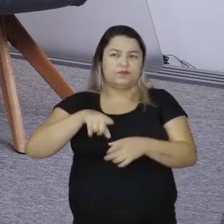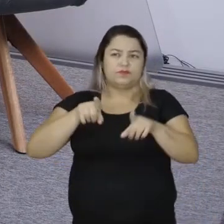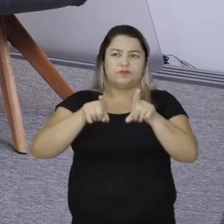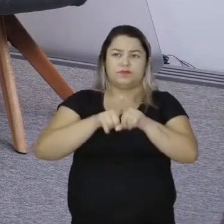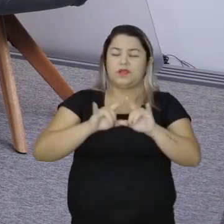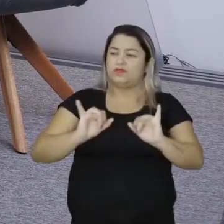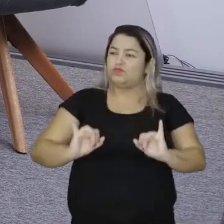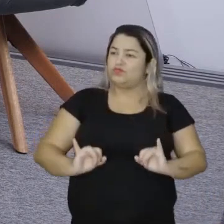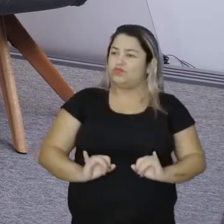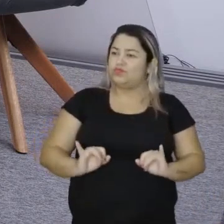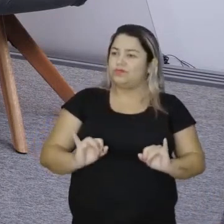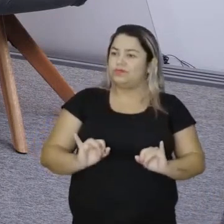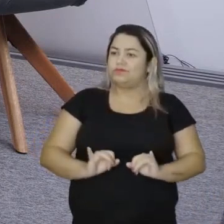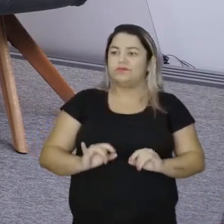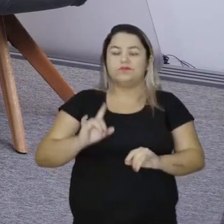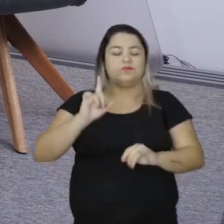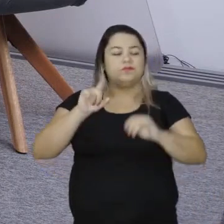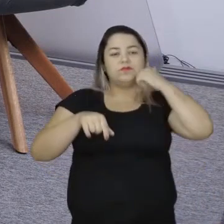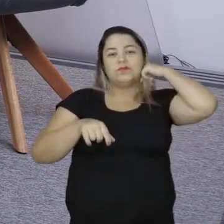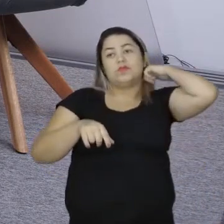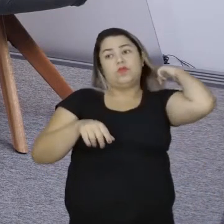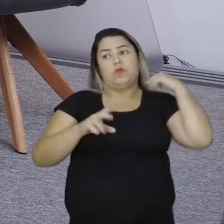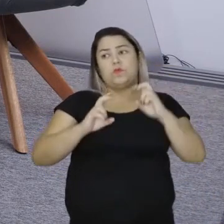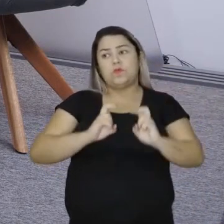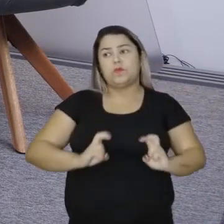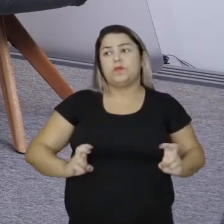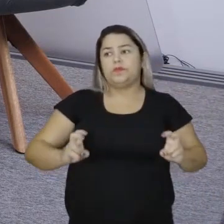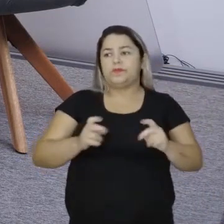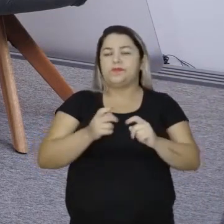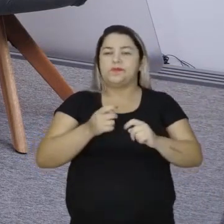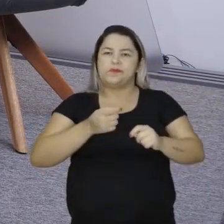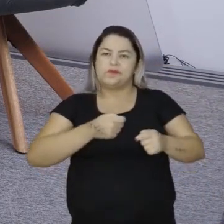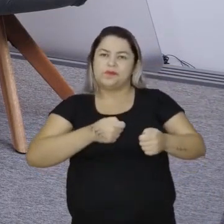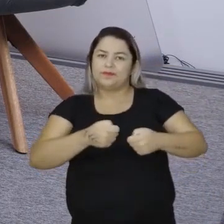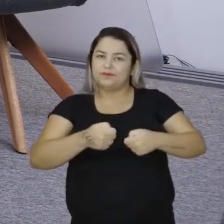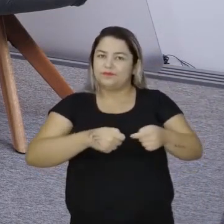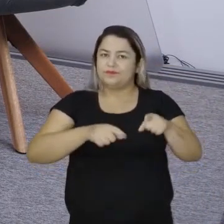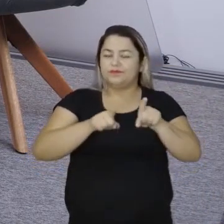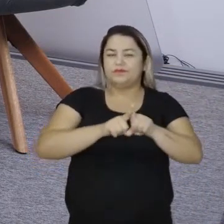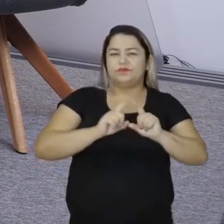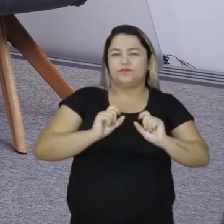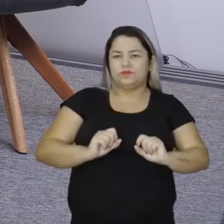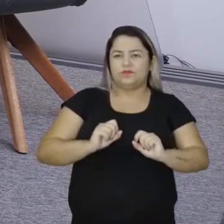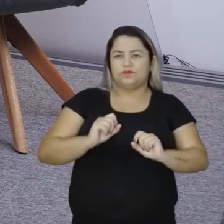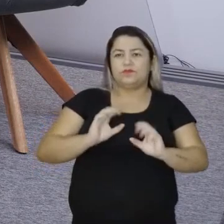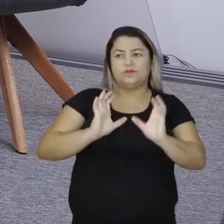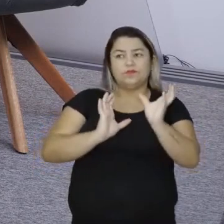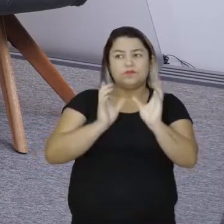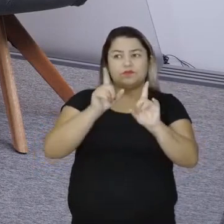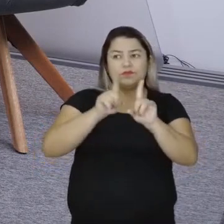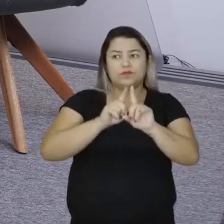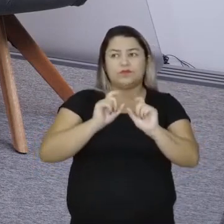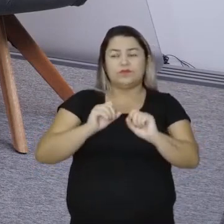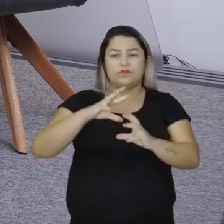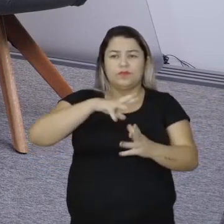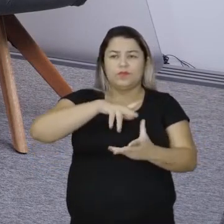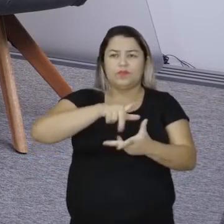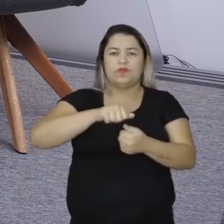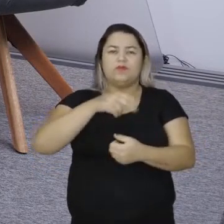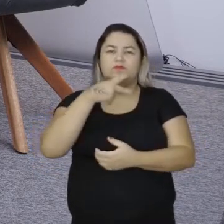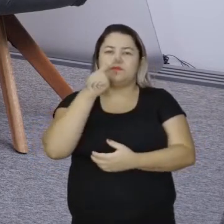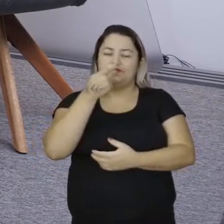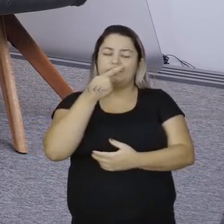afetadas, mas elas não são maioria em nenhuma mesa de negociação sobre mudança climática no mundo. Eu queria que você comentasse, a partir